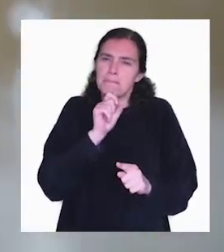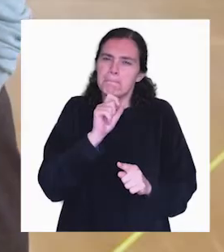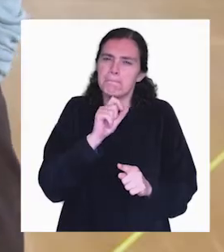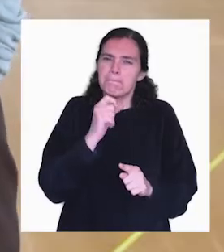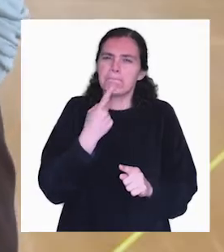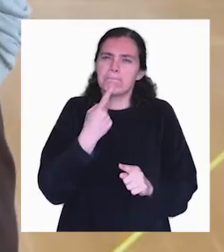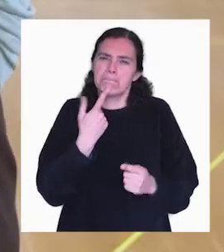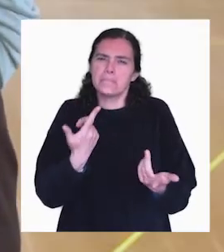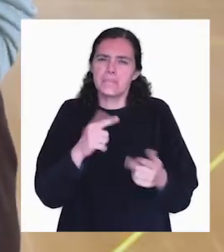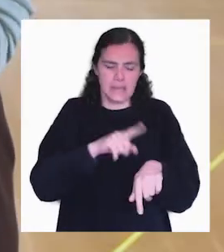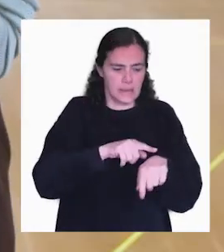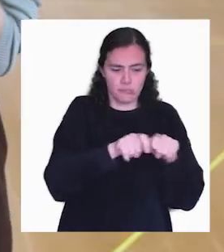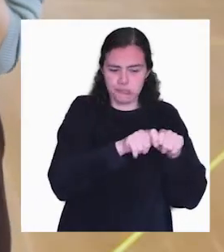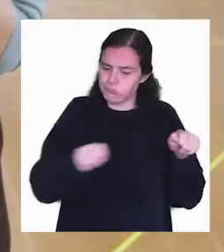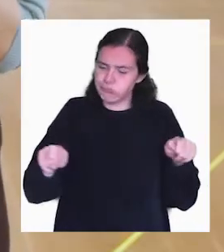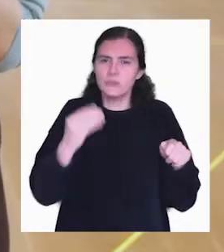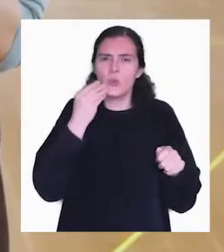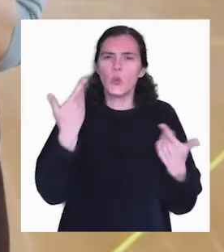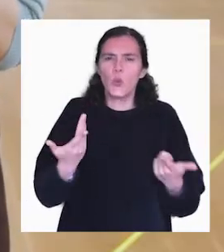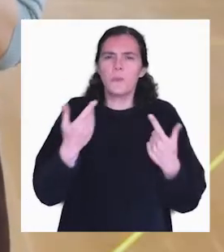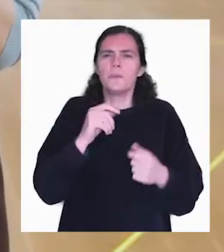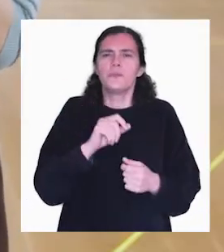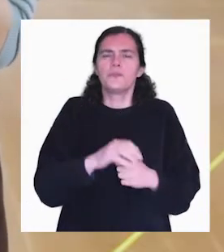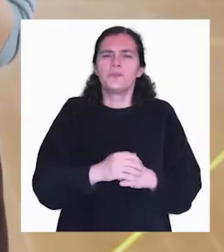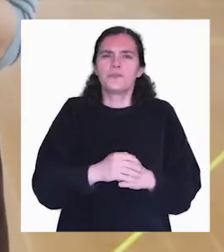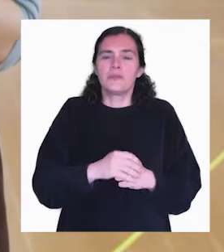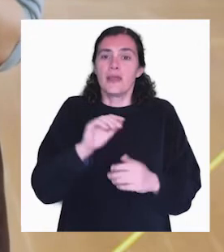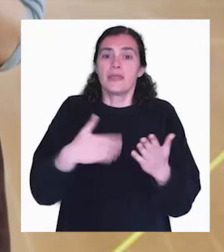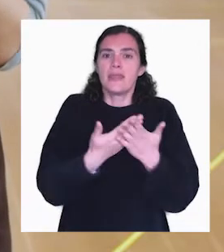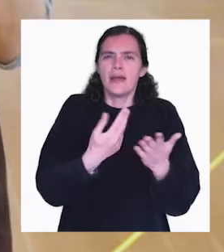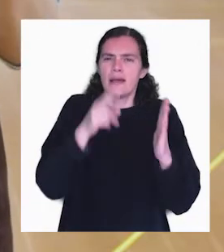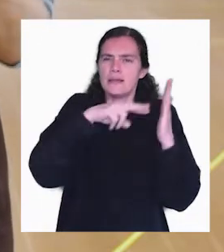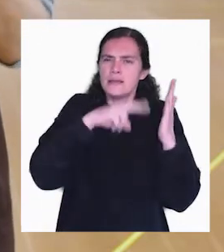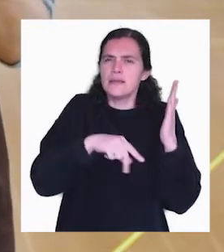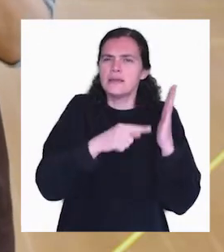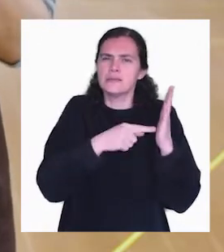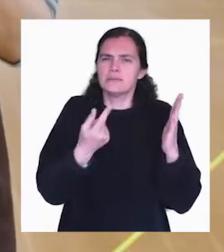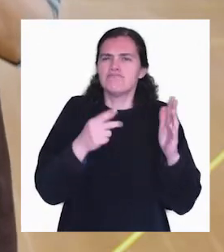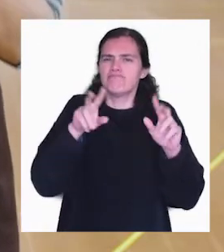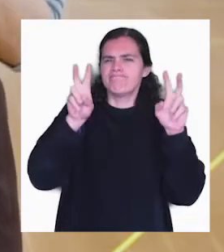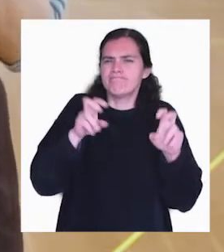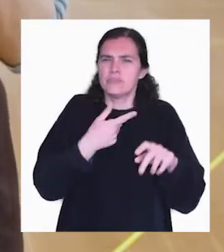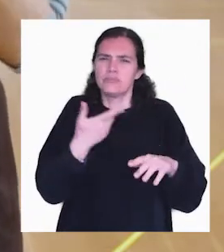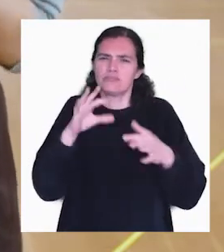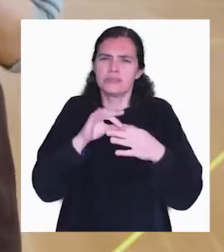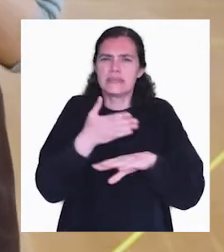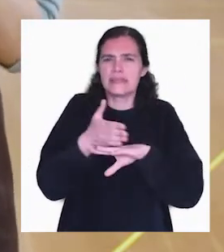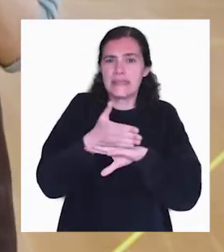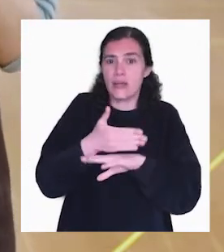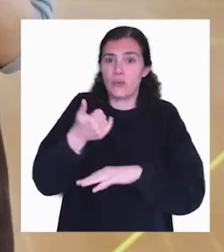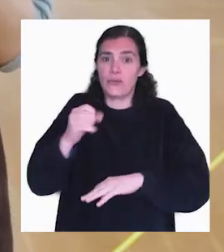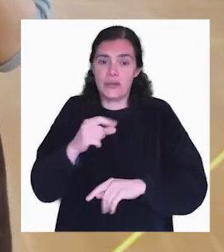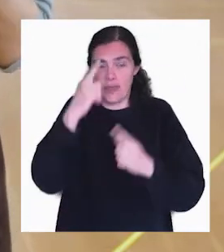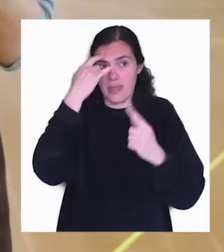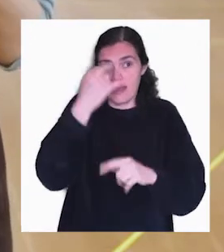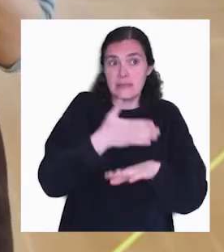longa cronologia, é como ela, de certa maneira, vai oferecer a ler os termos século XX, portanto, a ideia de século, a ideia